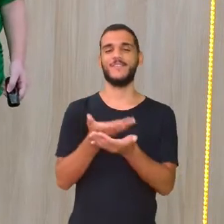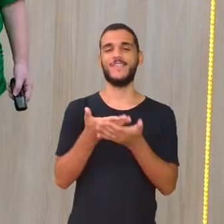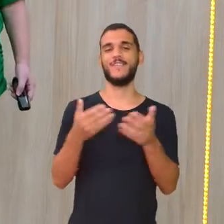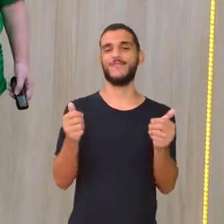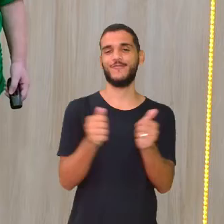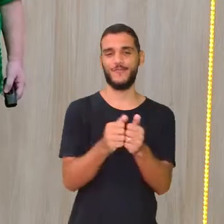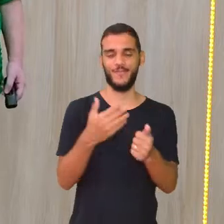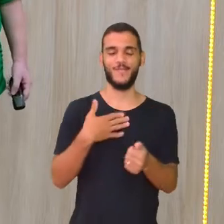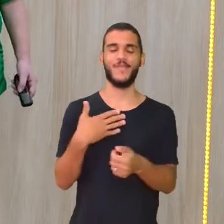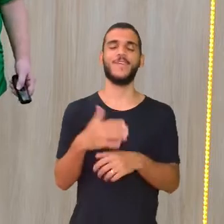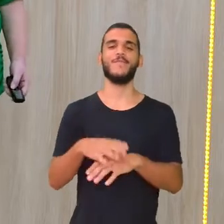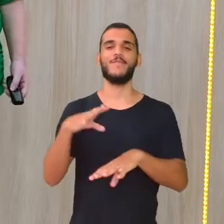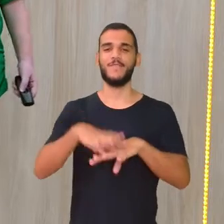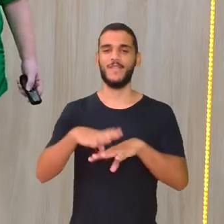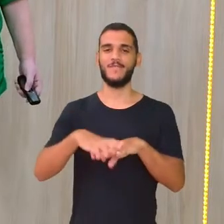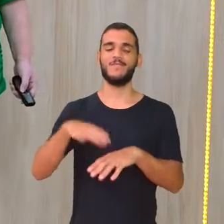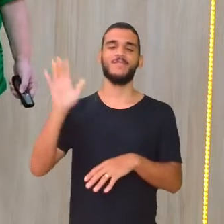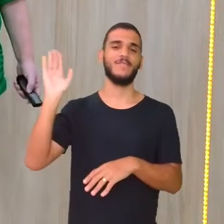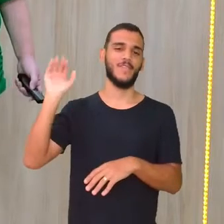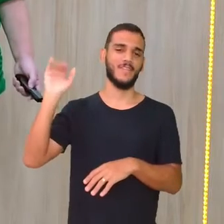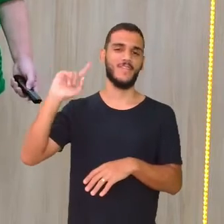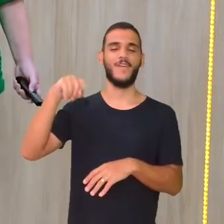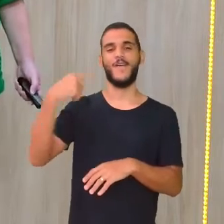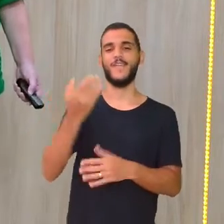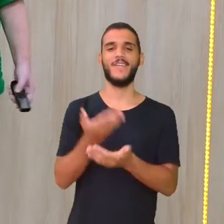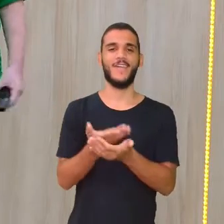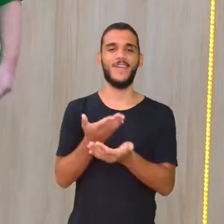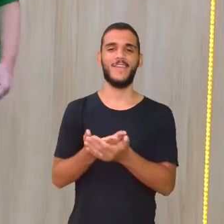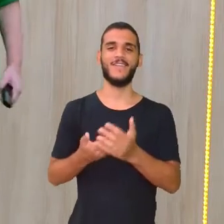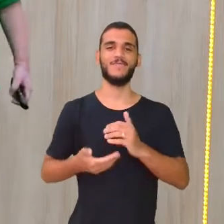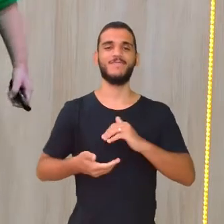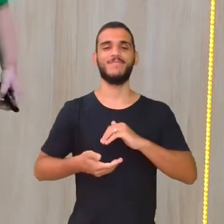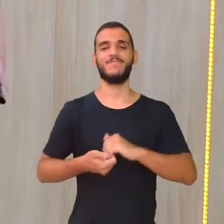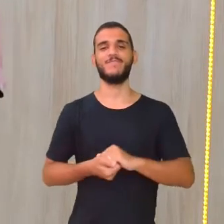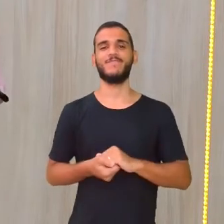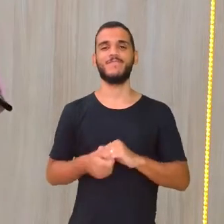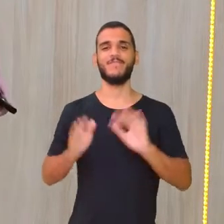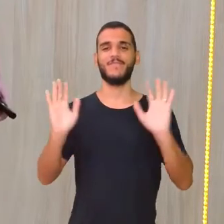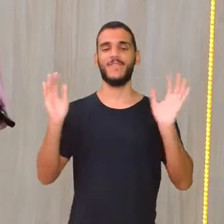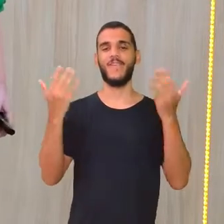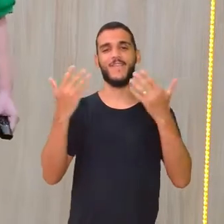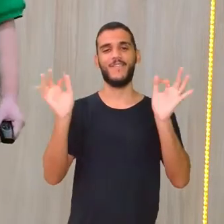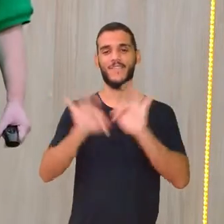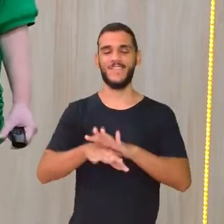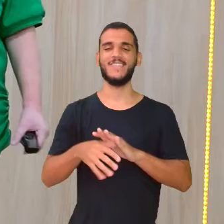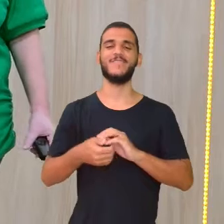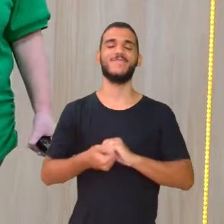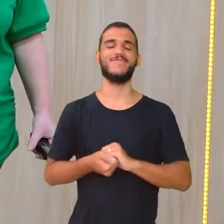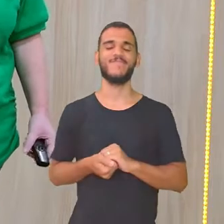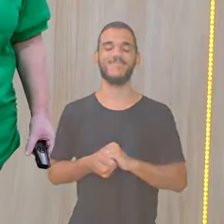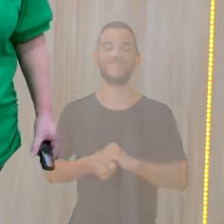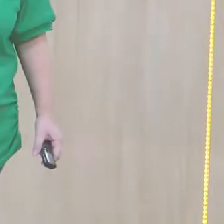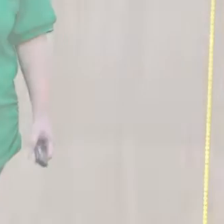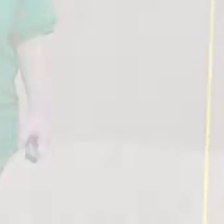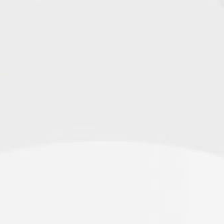em matemática. Bem, turma, até a próxima aula. A gente fica por aqui. Tchau.